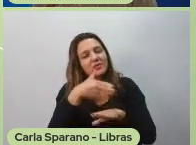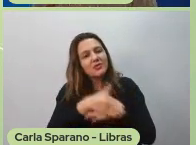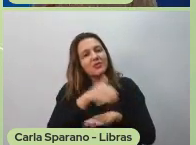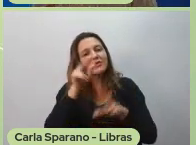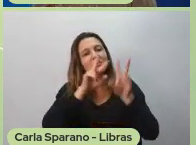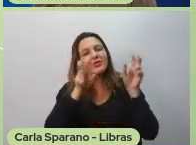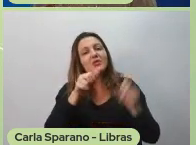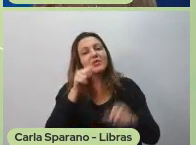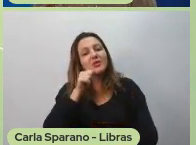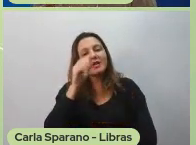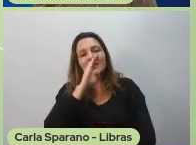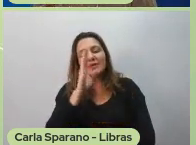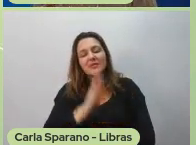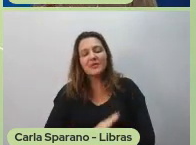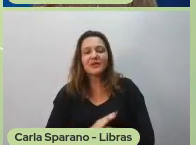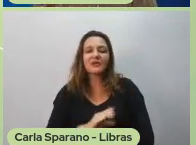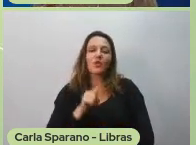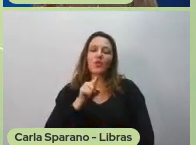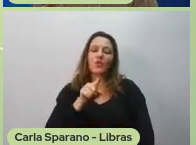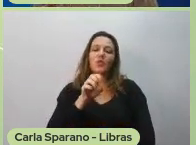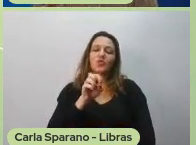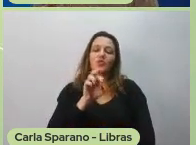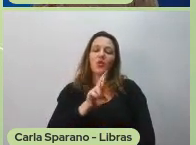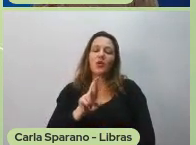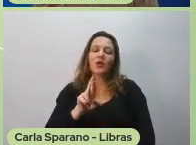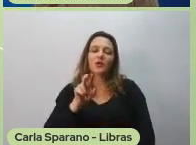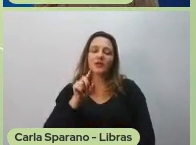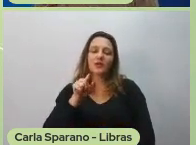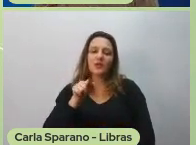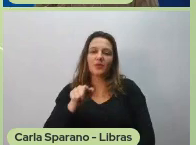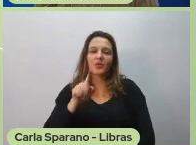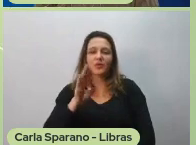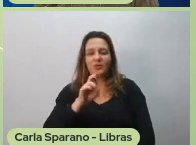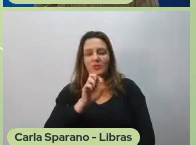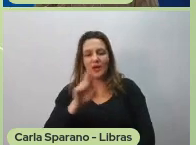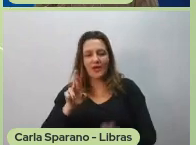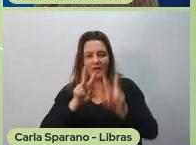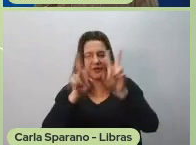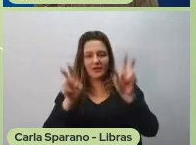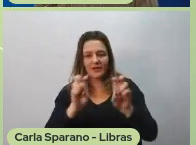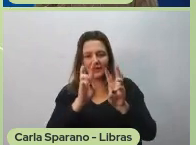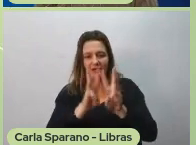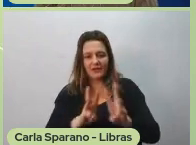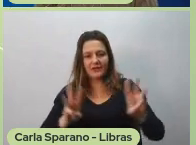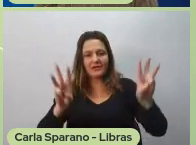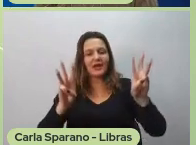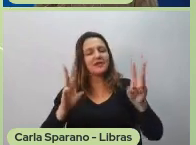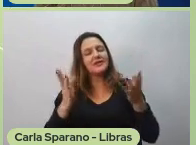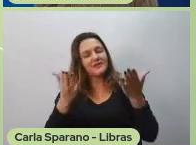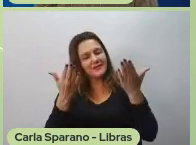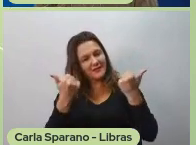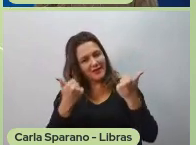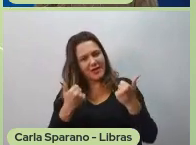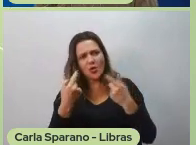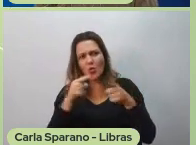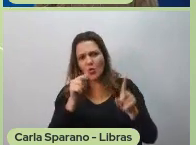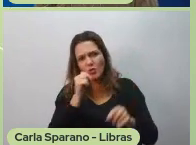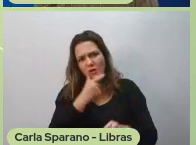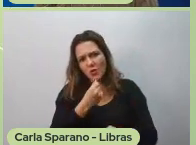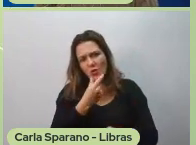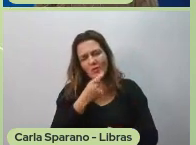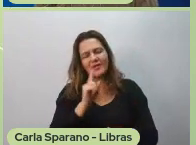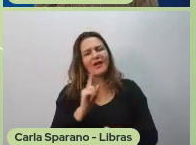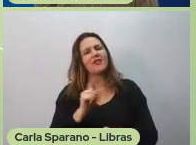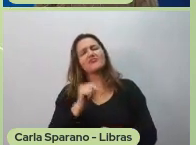mulheresdobrasil.org.br. A gente não é contra os homens, a gente não tem nada contra os homens, a gente é a favor de todas as mulheres e trazemos cidadãos e cidadãs